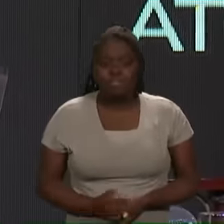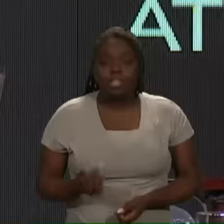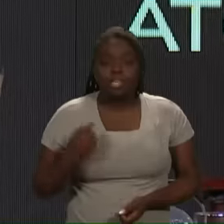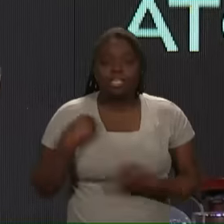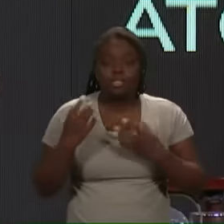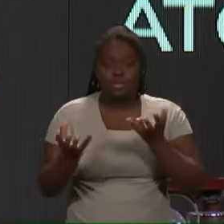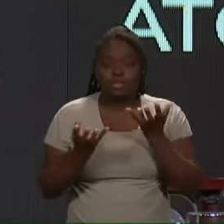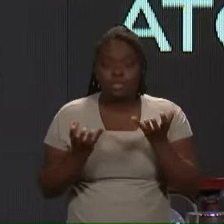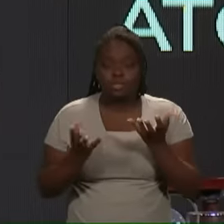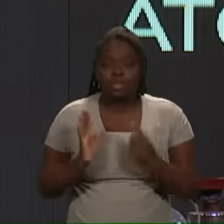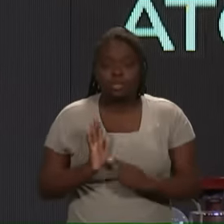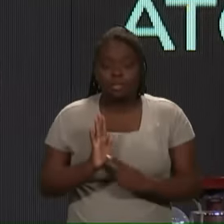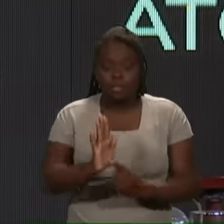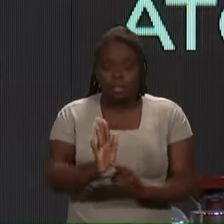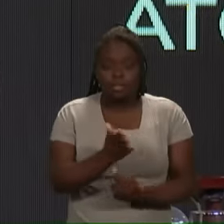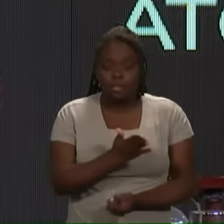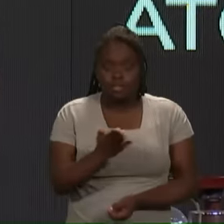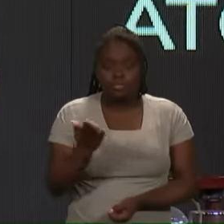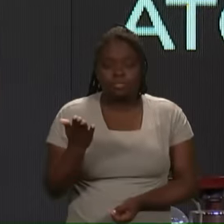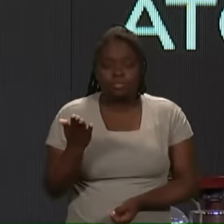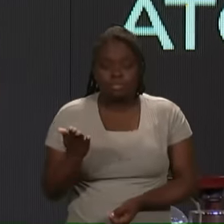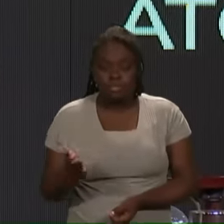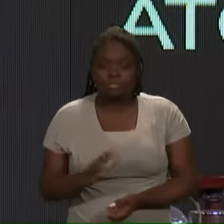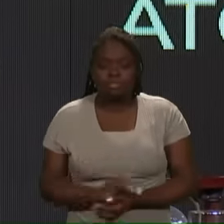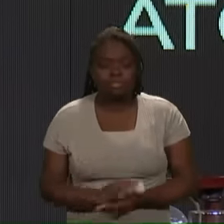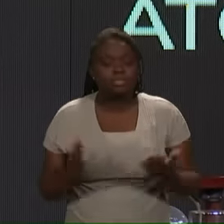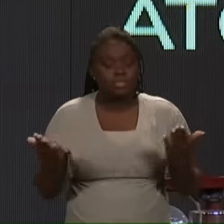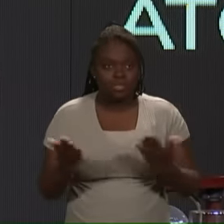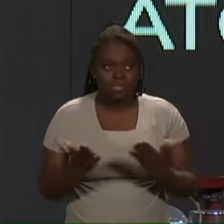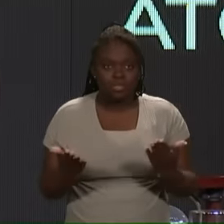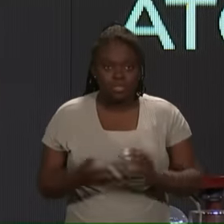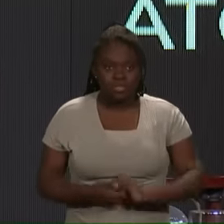deixar com vocês exatamente isto hoje.